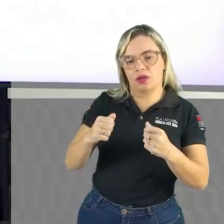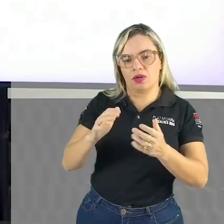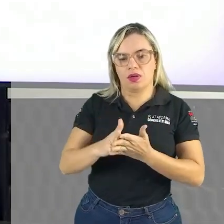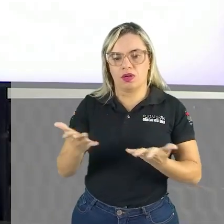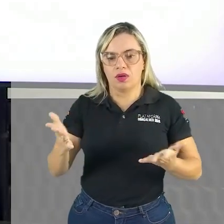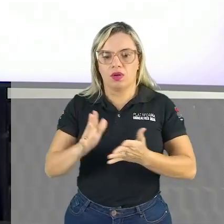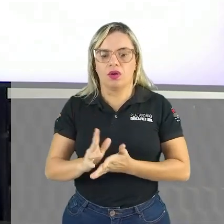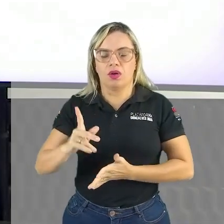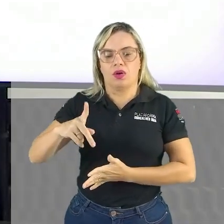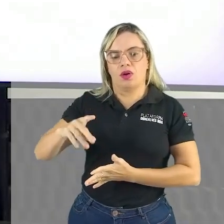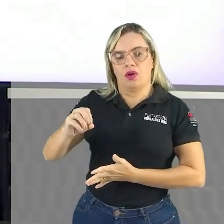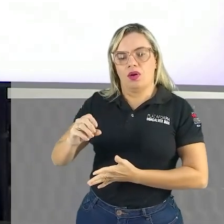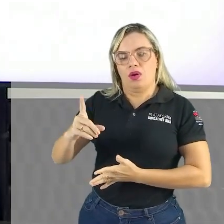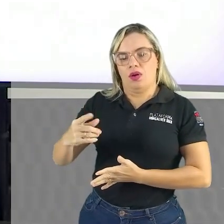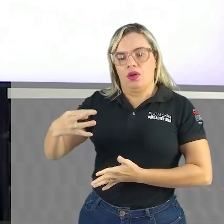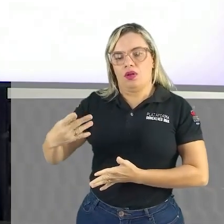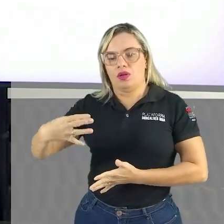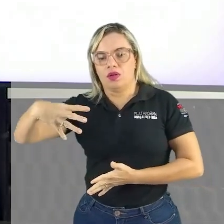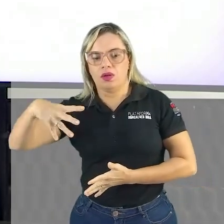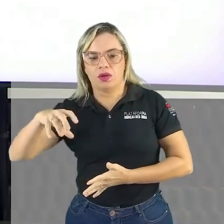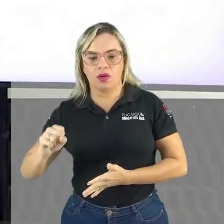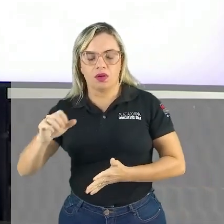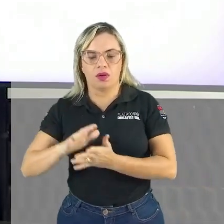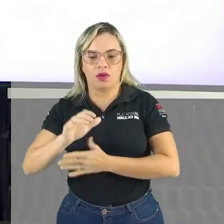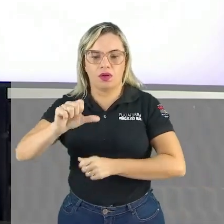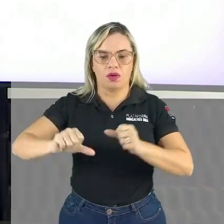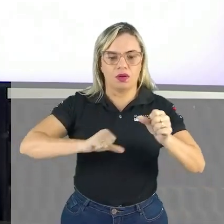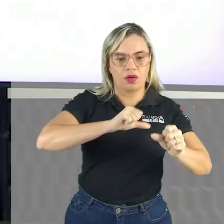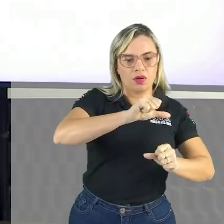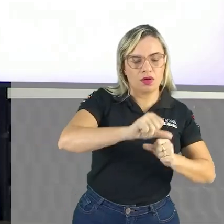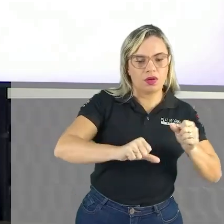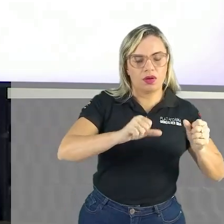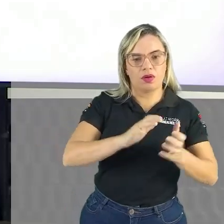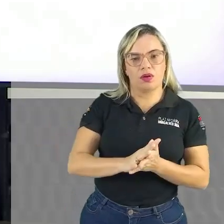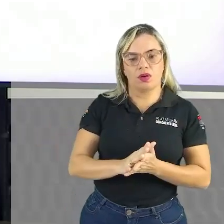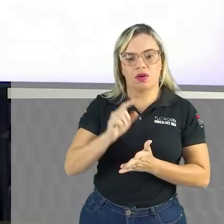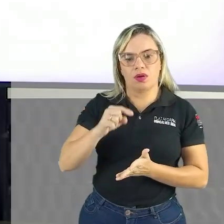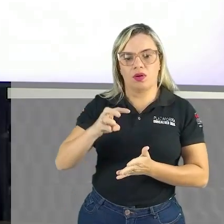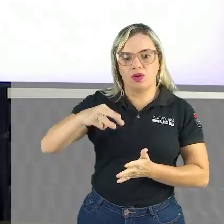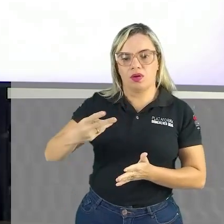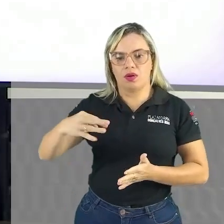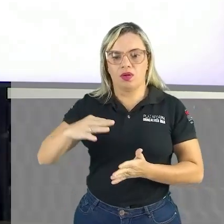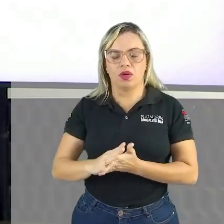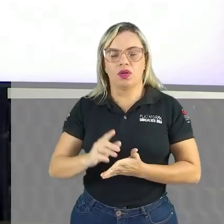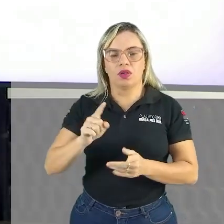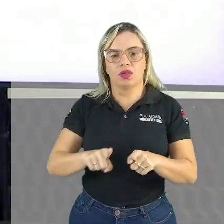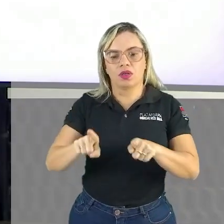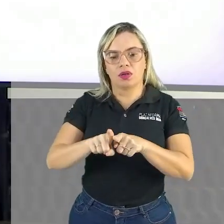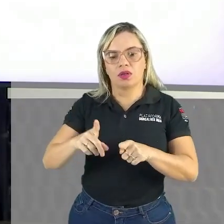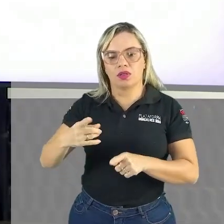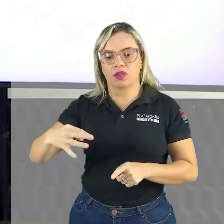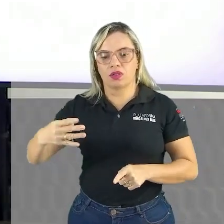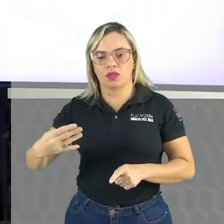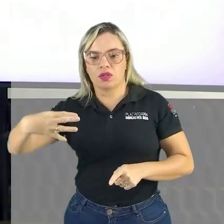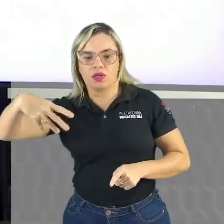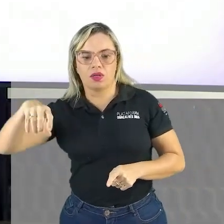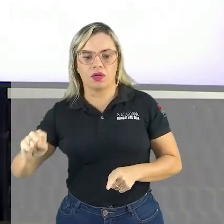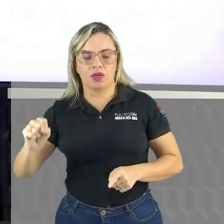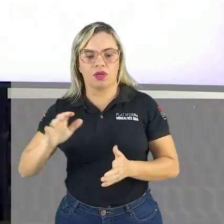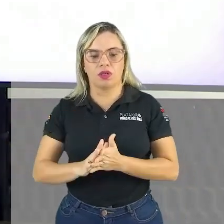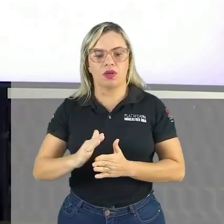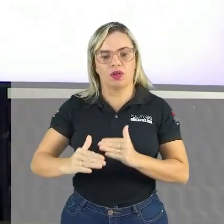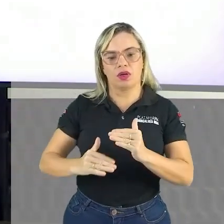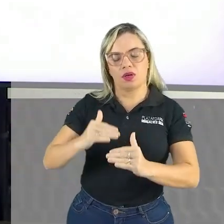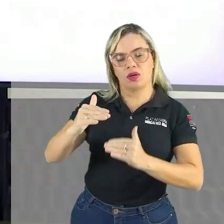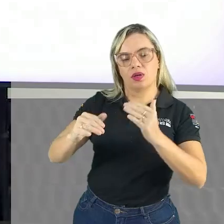os polissacarídeos sejam convertidos em monossacarídeos e disacarídeos. Processo que